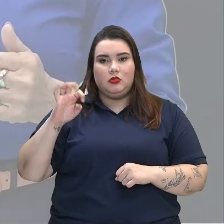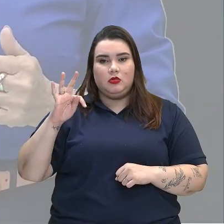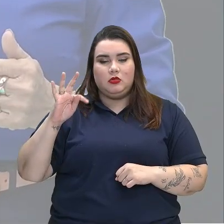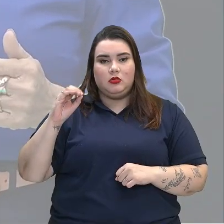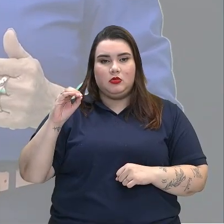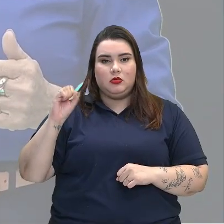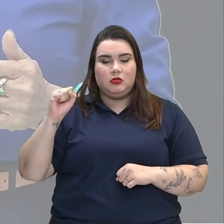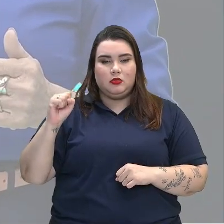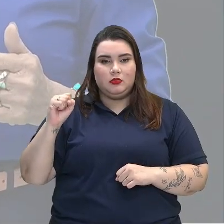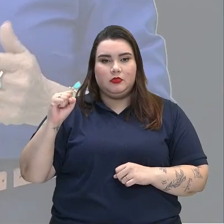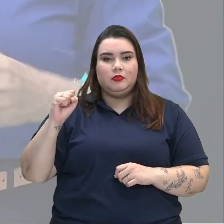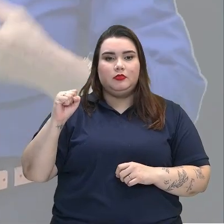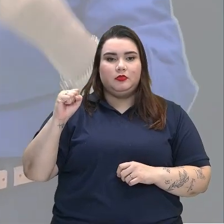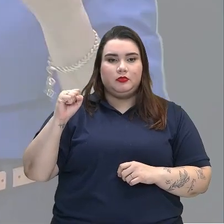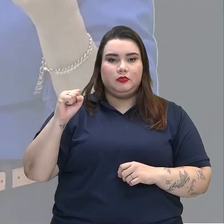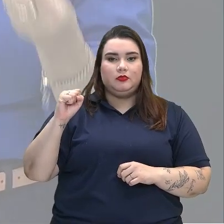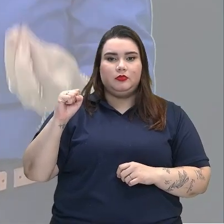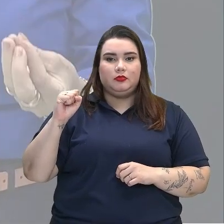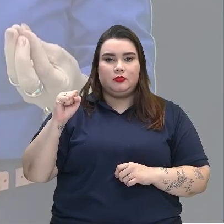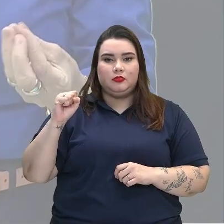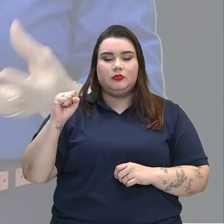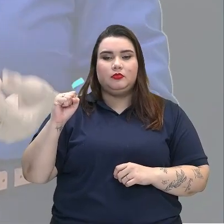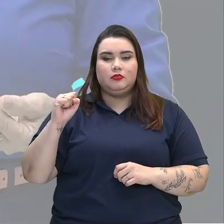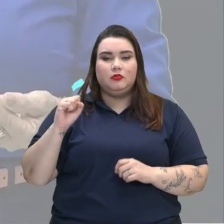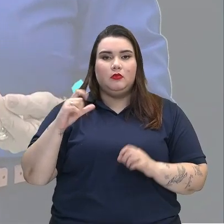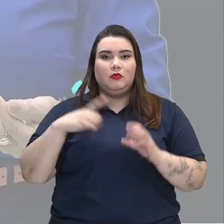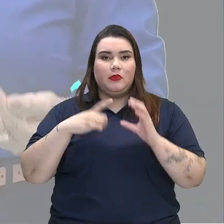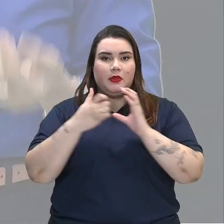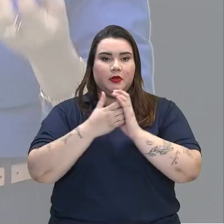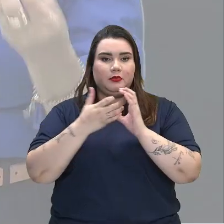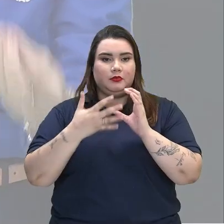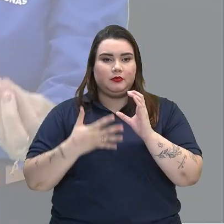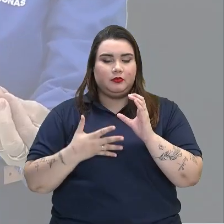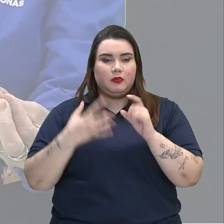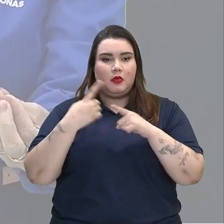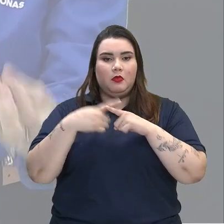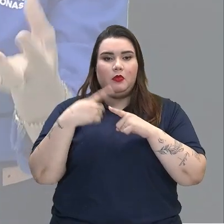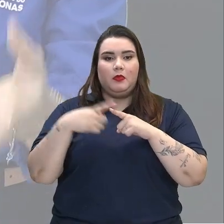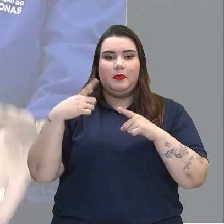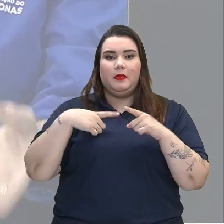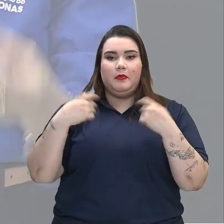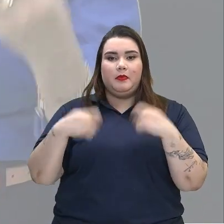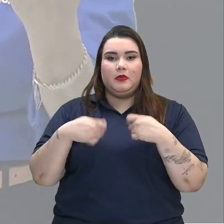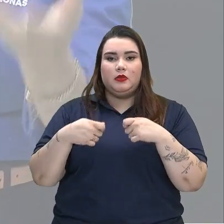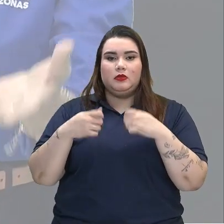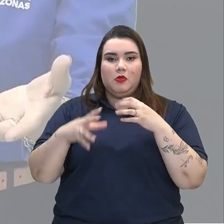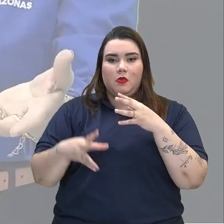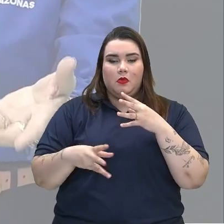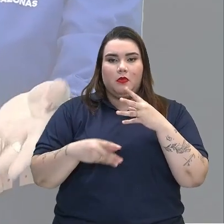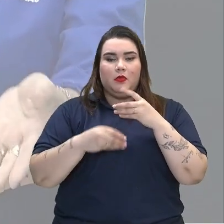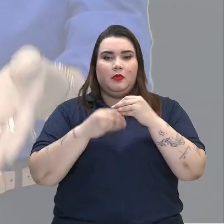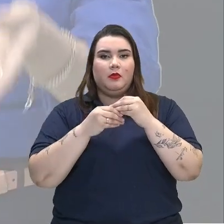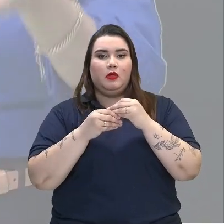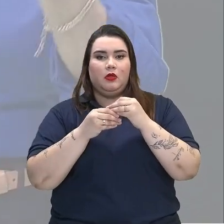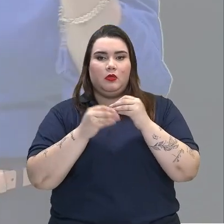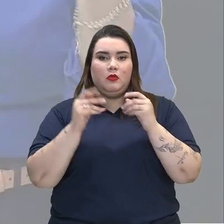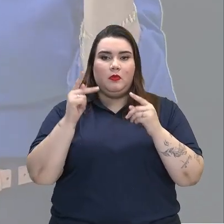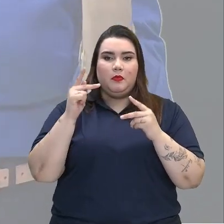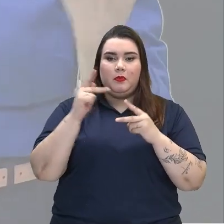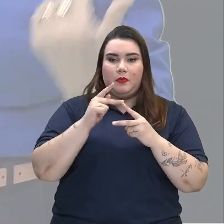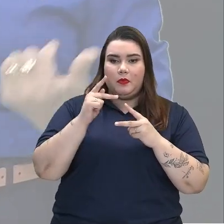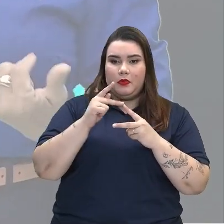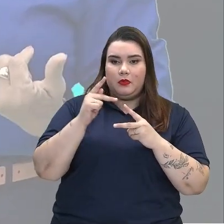transitividade, transitivos e se caracterizam por exigir o complemento, a palavra ou a expressão que